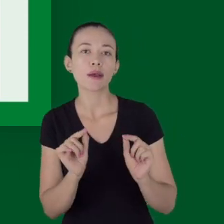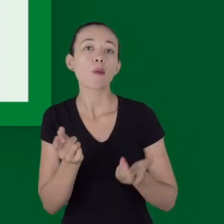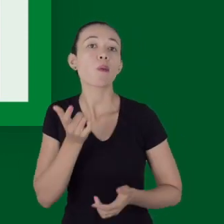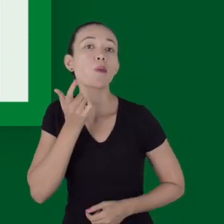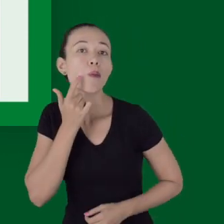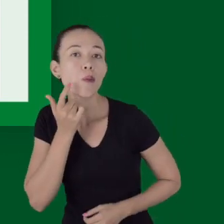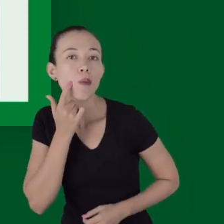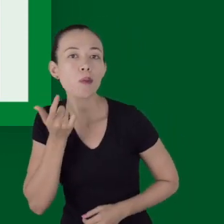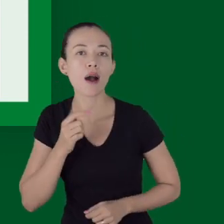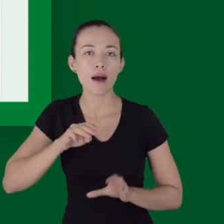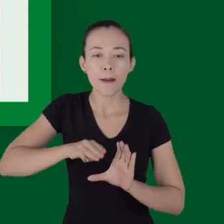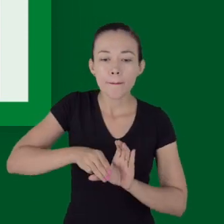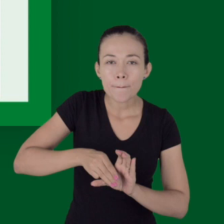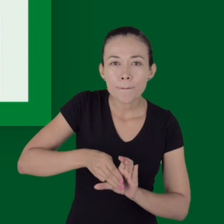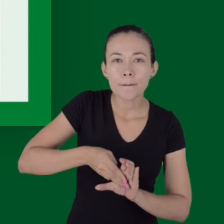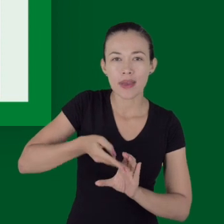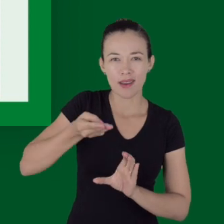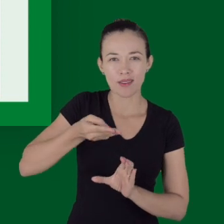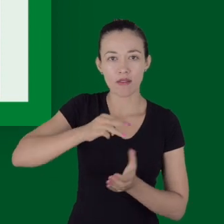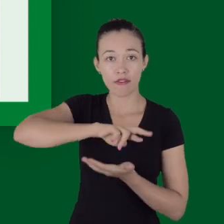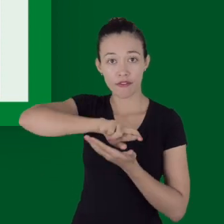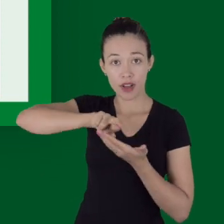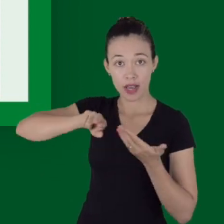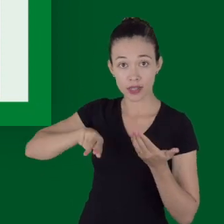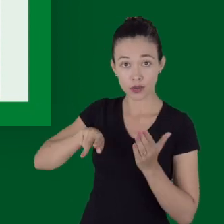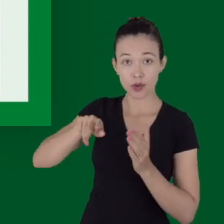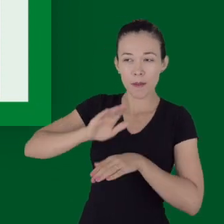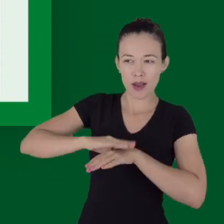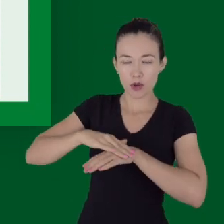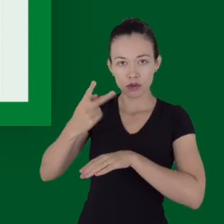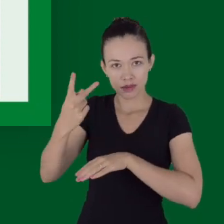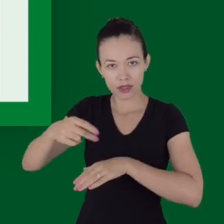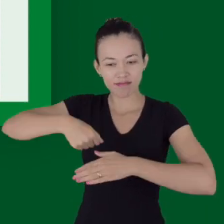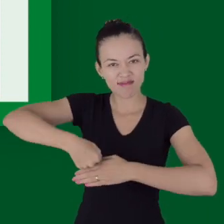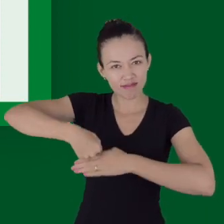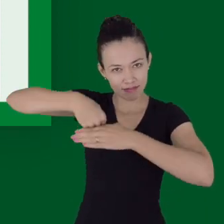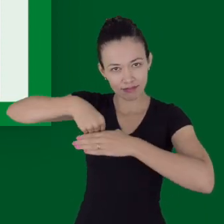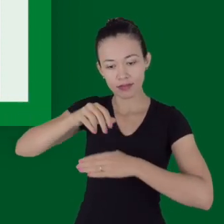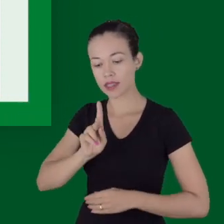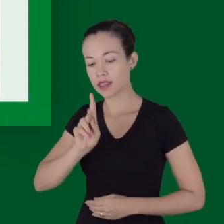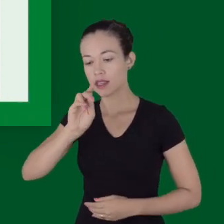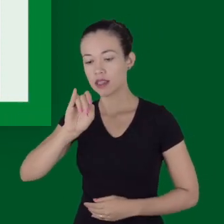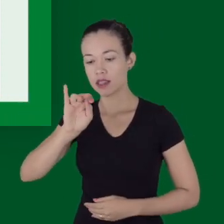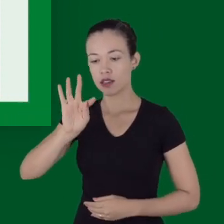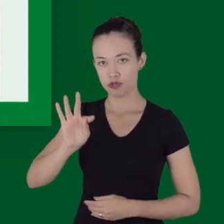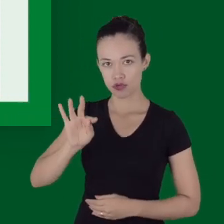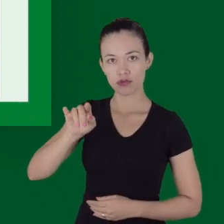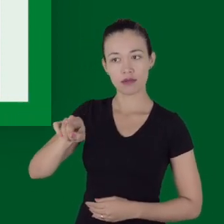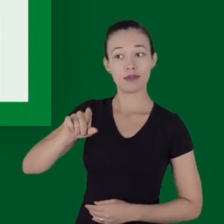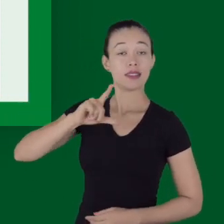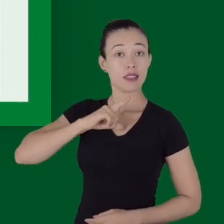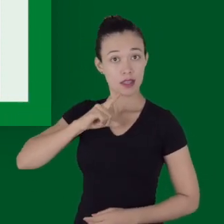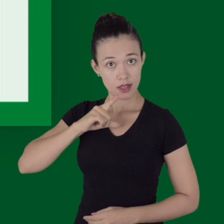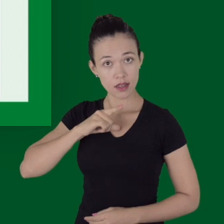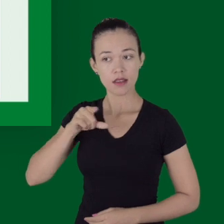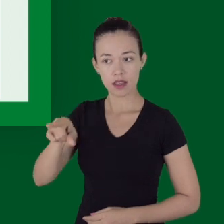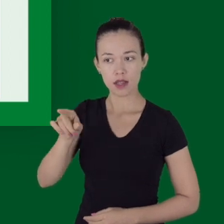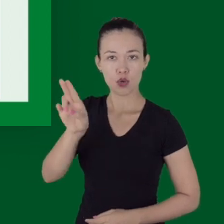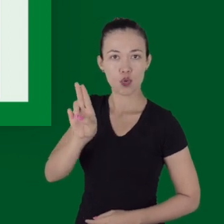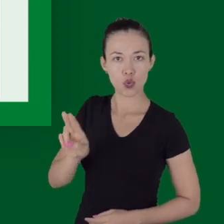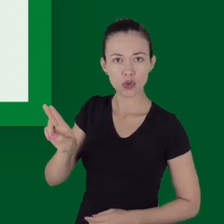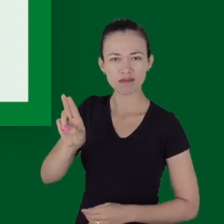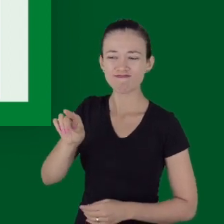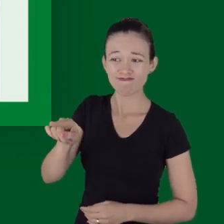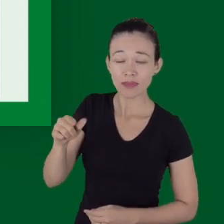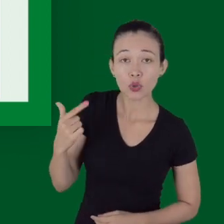alguma das, ou bala, ou mel, o que ele tiver no seu kit de emergência. Caso ele não tenha levado esse kit